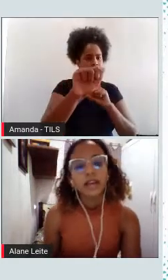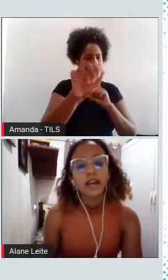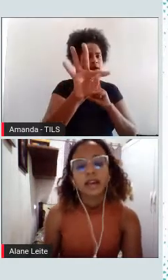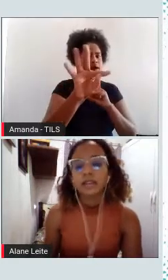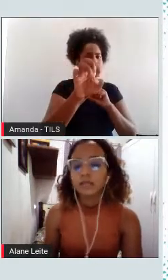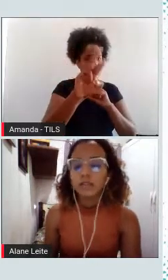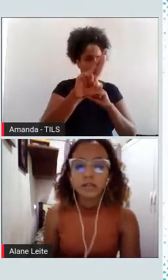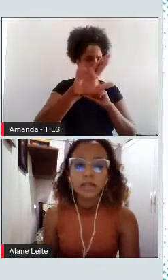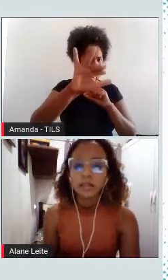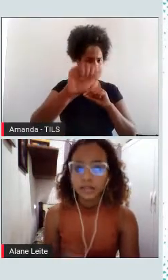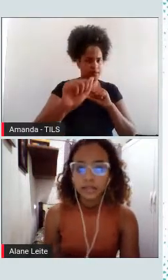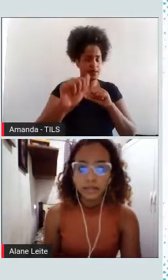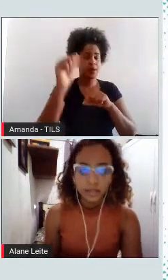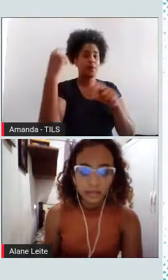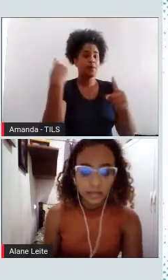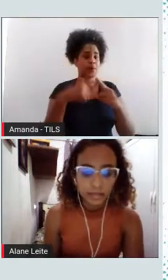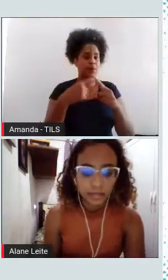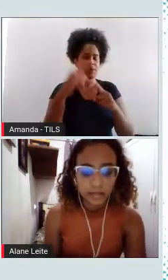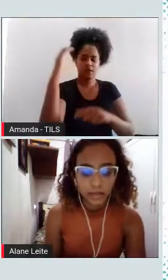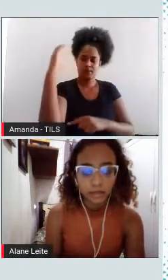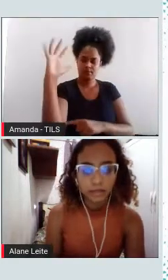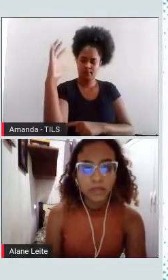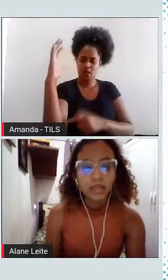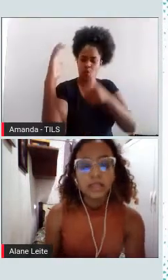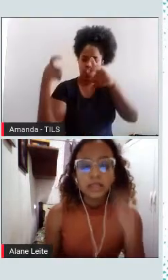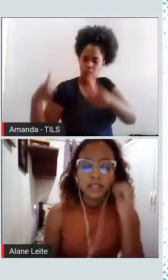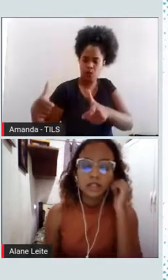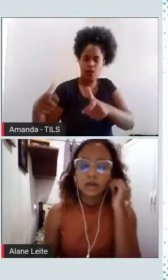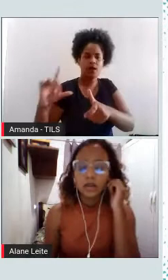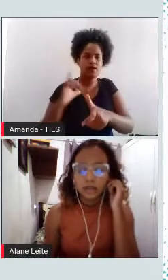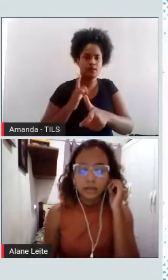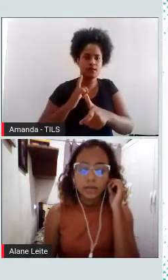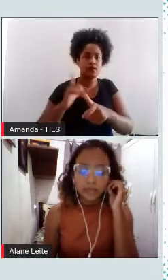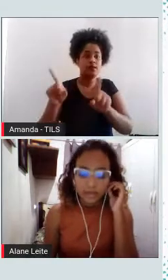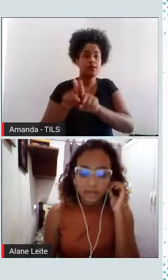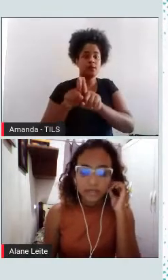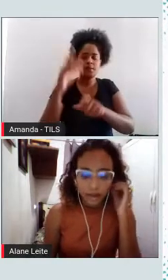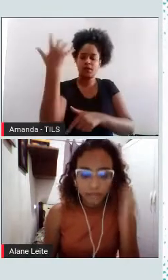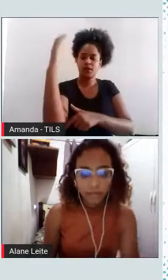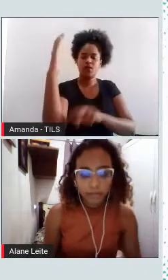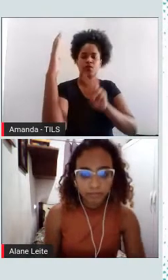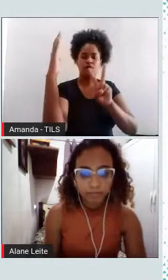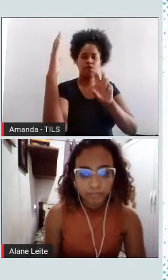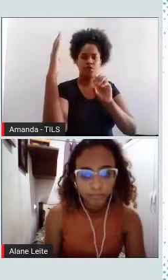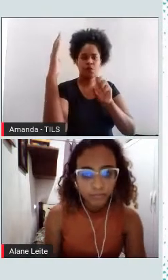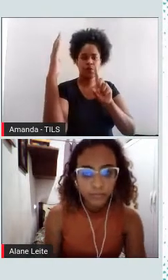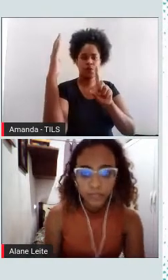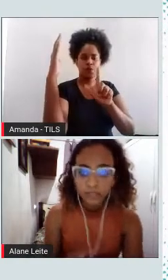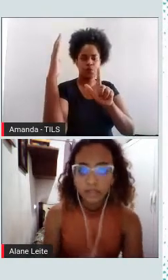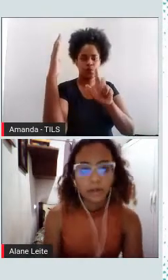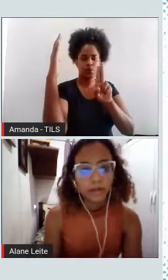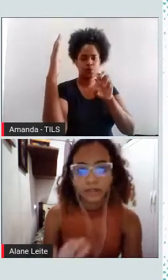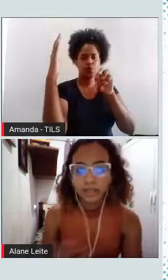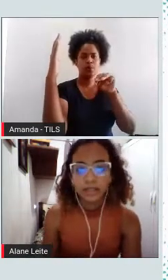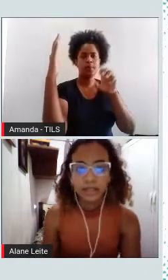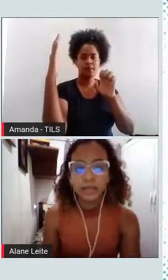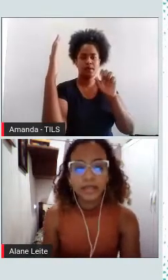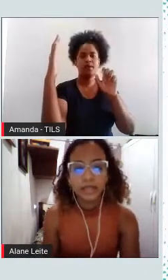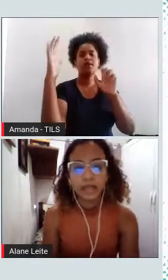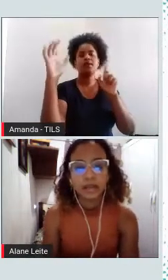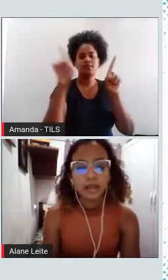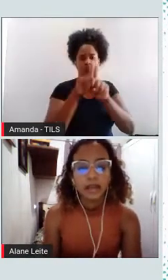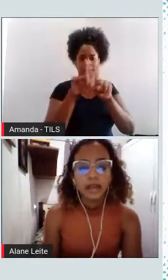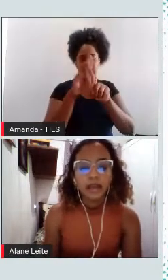espaço, ela tem um volume e ela tem uma determinada massa, certo? Se a gente cortar um pedaço dessa árvore, a gente tirar uma tora